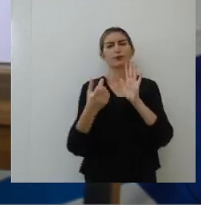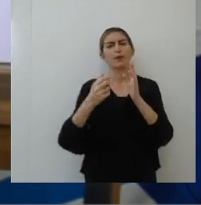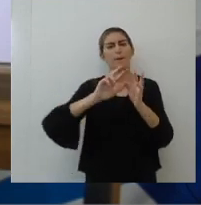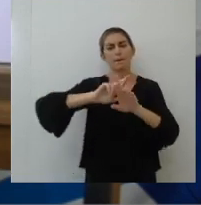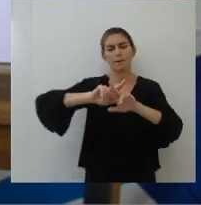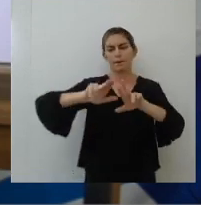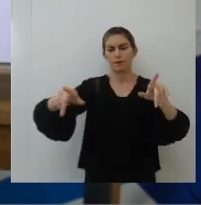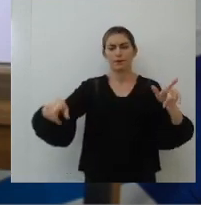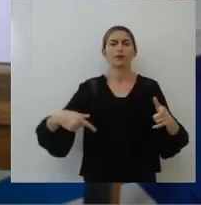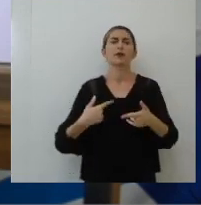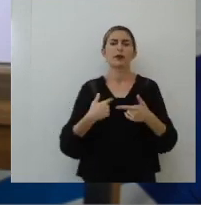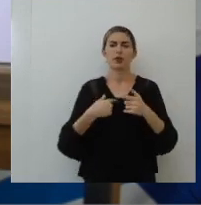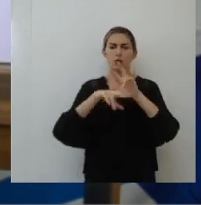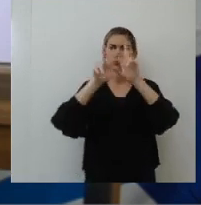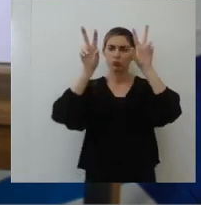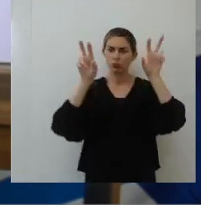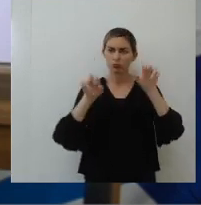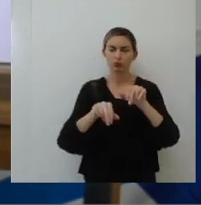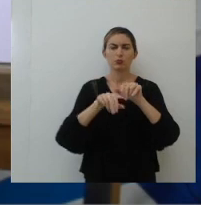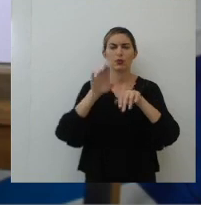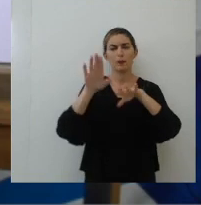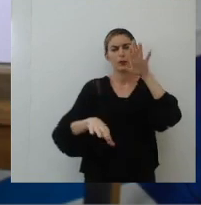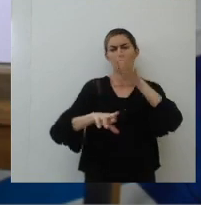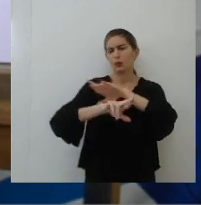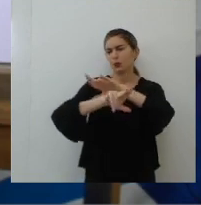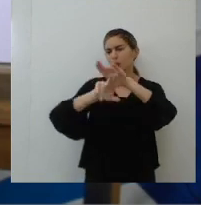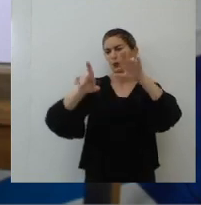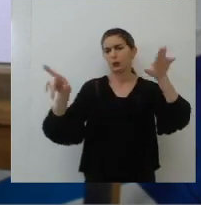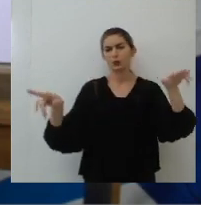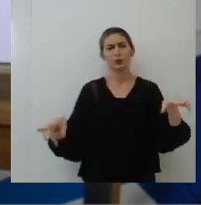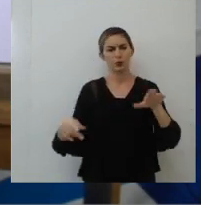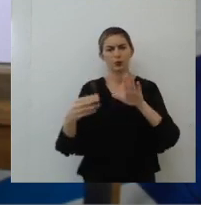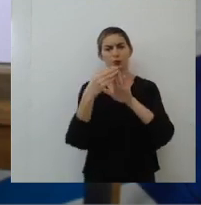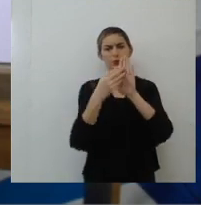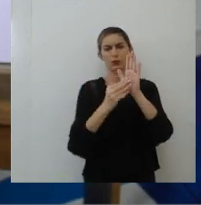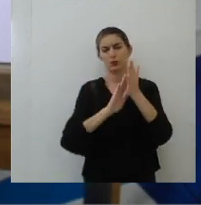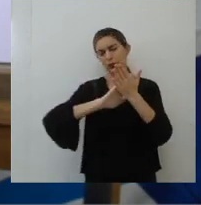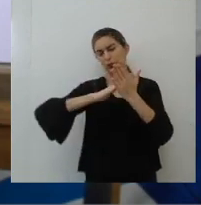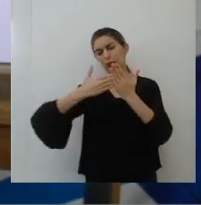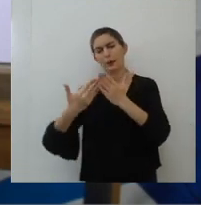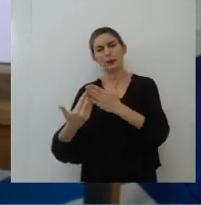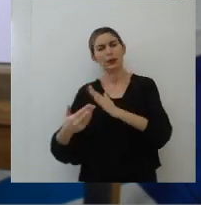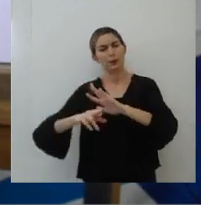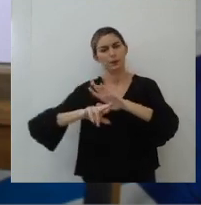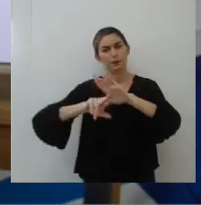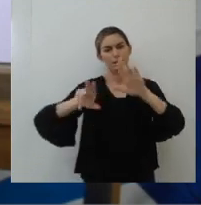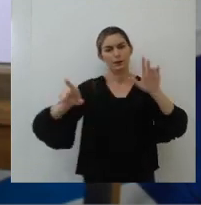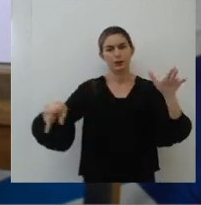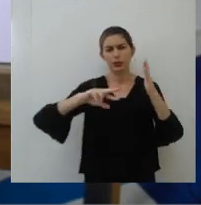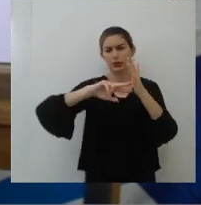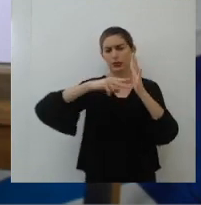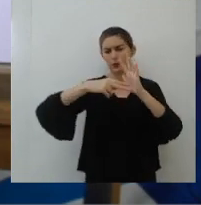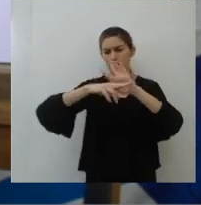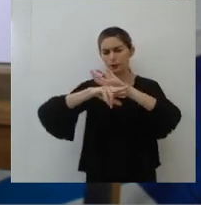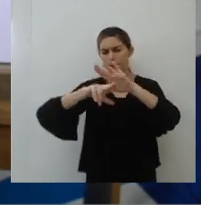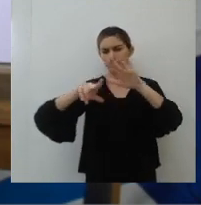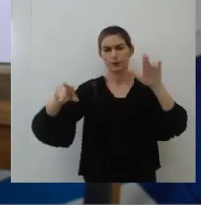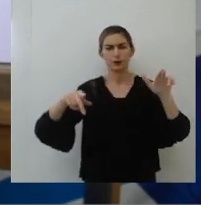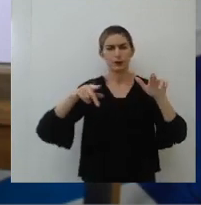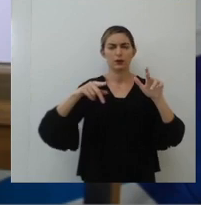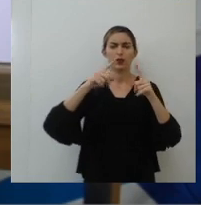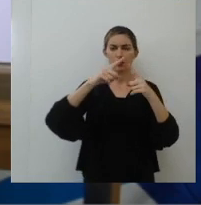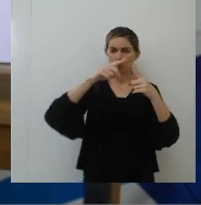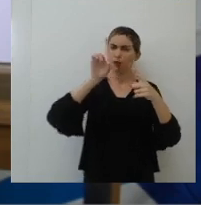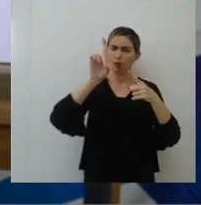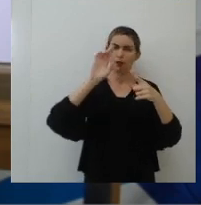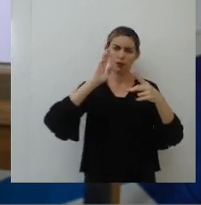ao texto, ao enunciado, as múltiplas possibilidades interpretativas. Ou seja, denotação é o sentido direto,